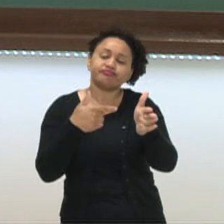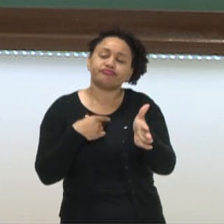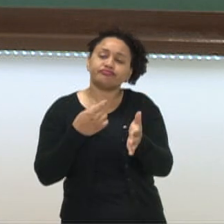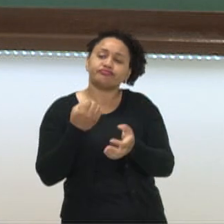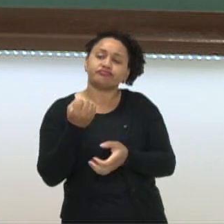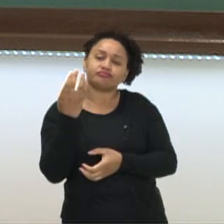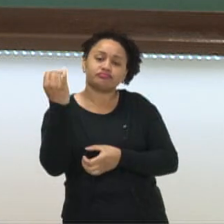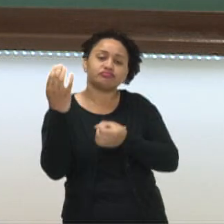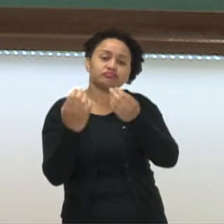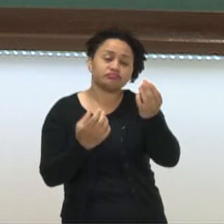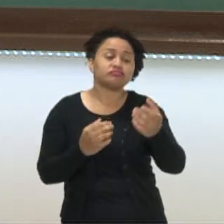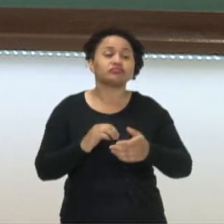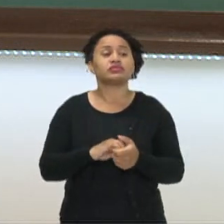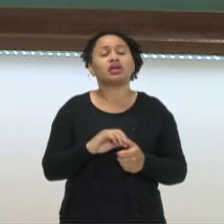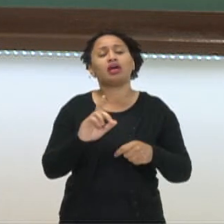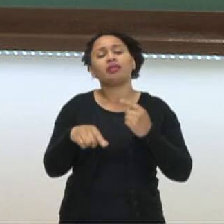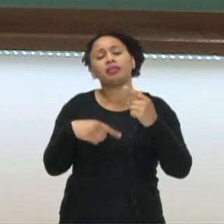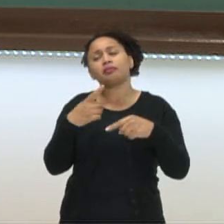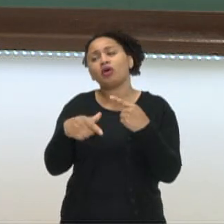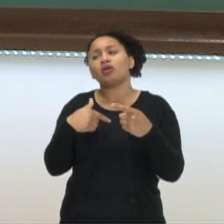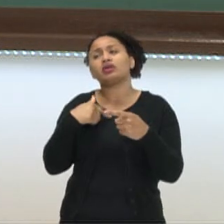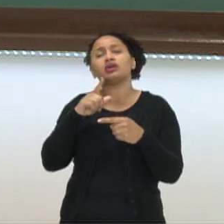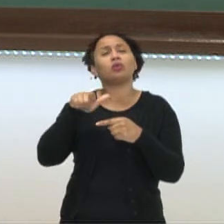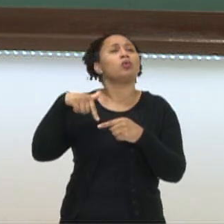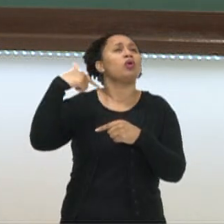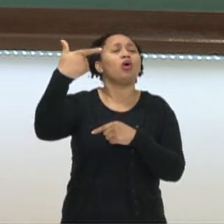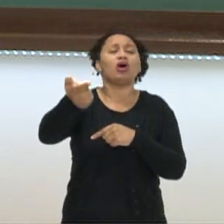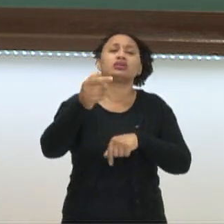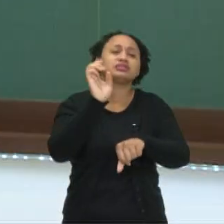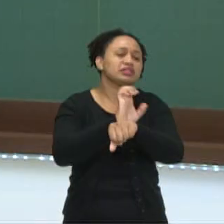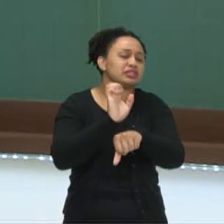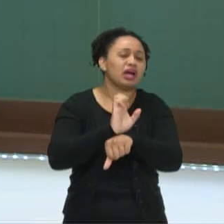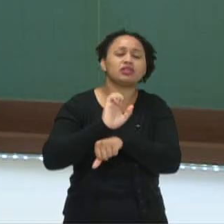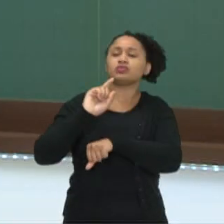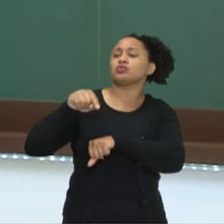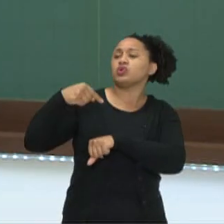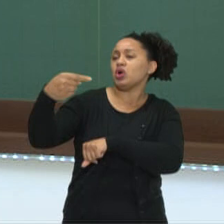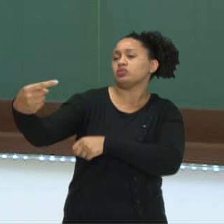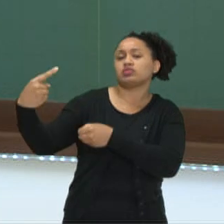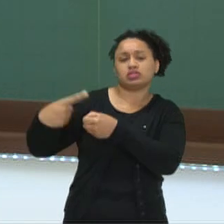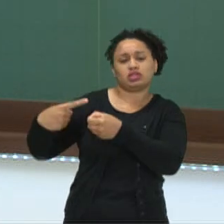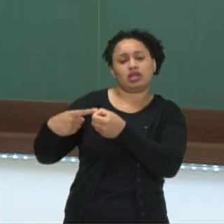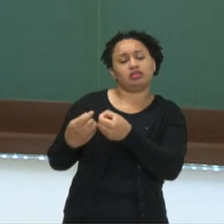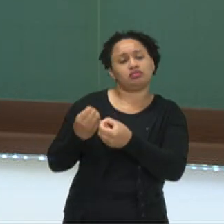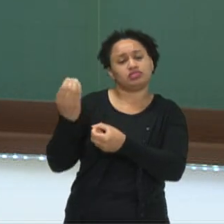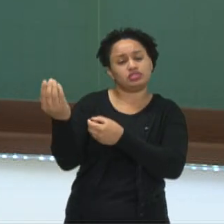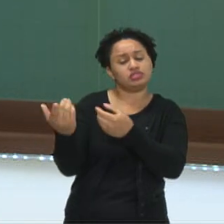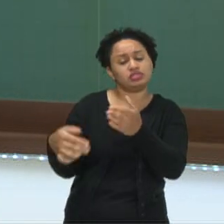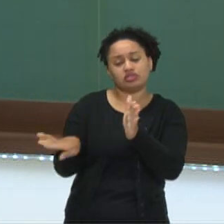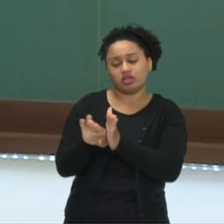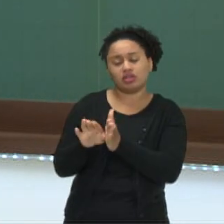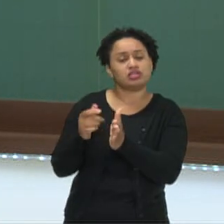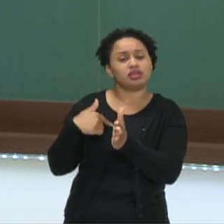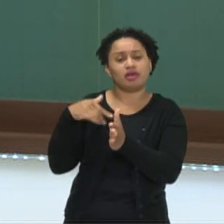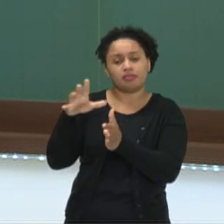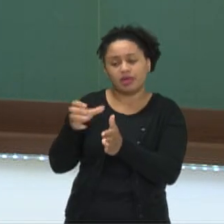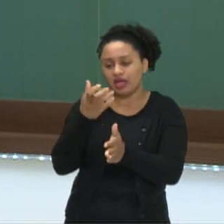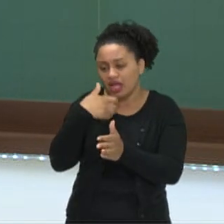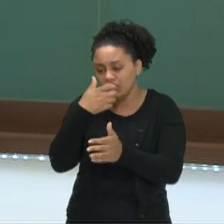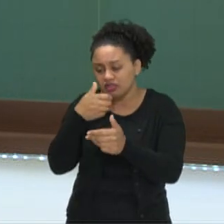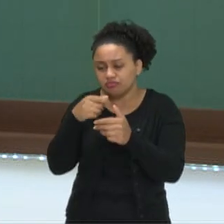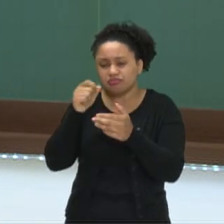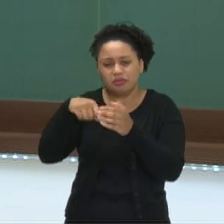viagem. Depois, lá no outro estado, lá na outra cidade que você tiver, você vai desfazer, vamos supor, ali